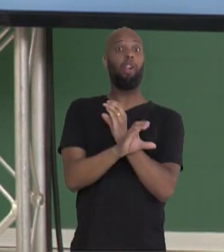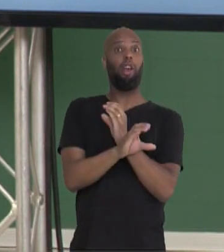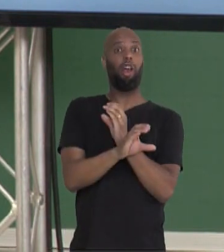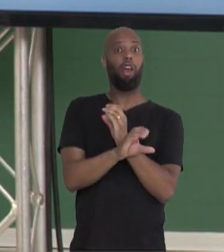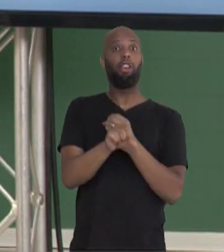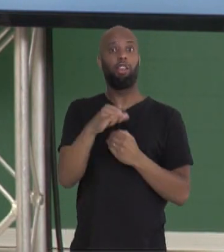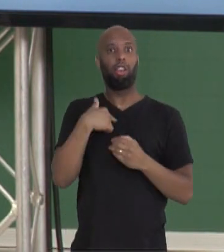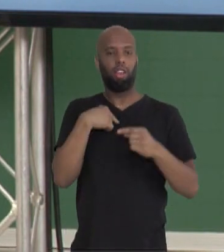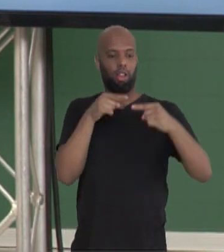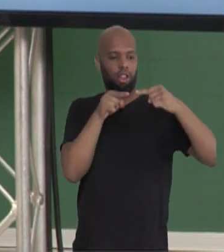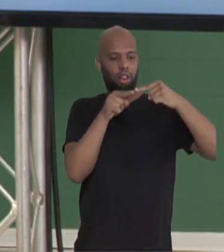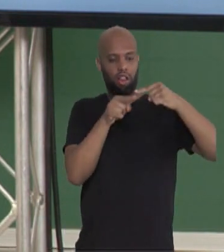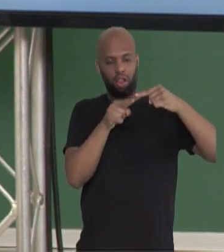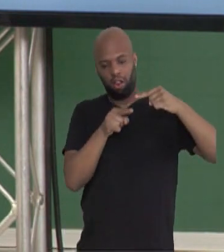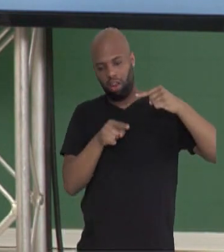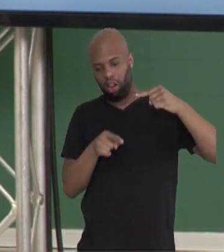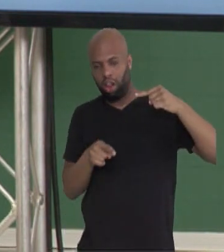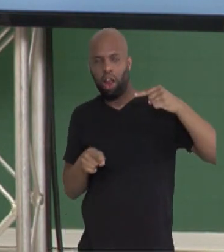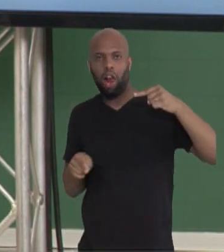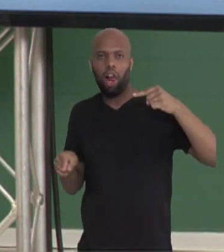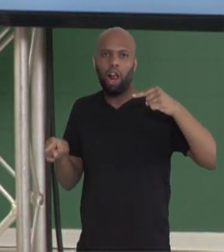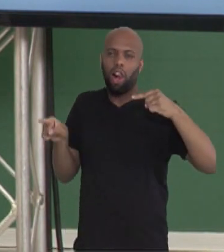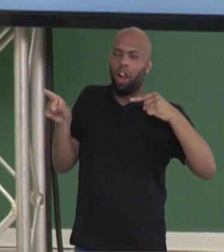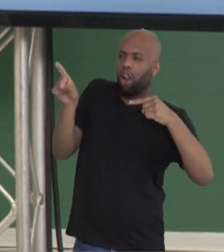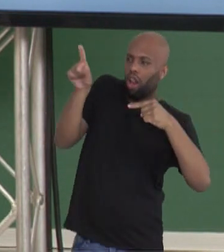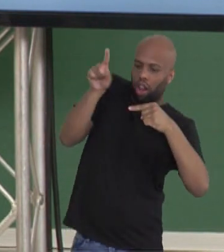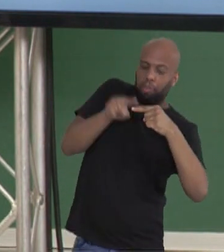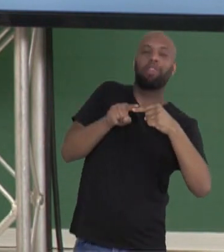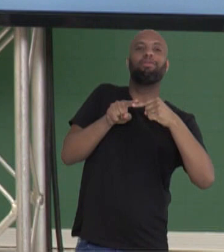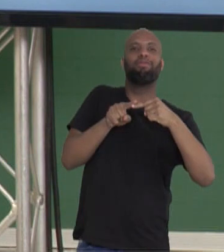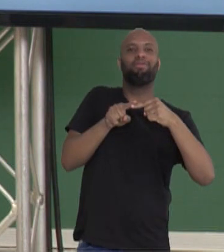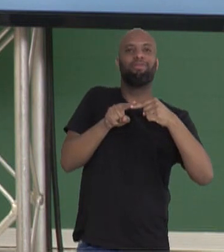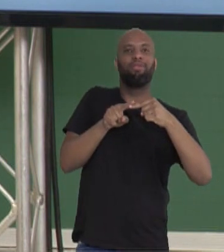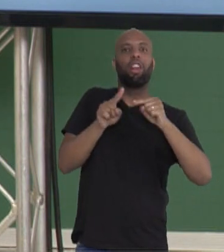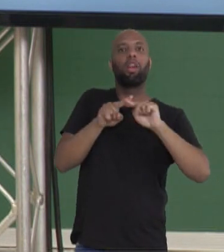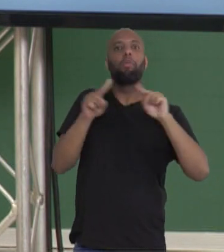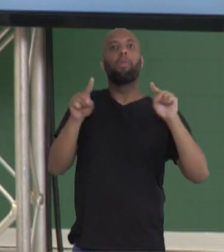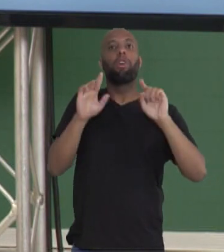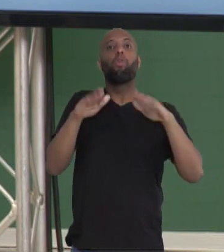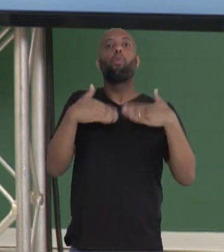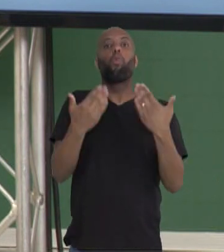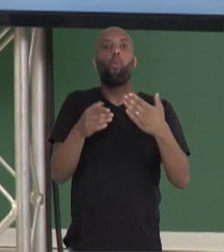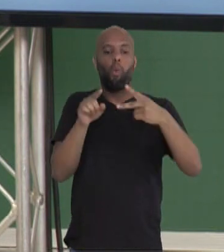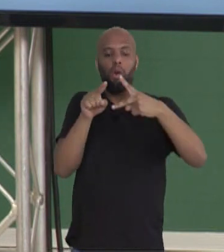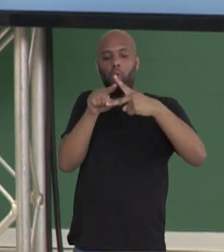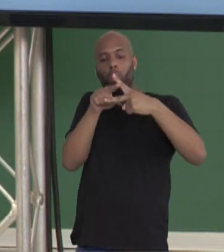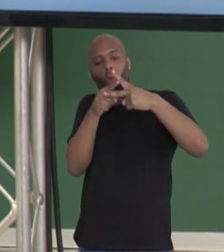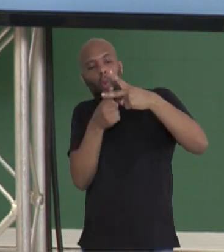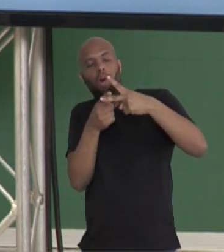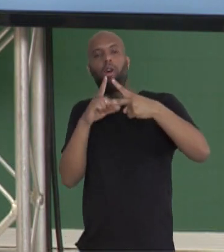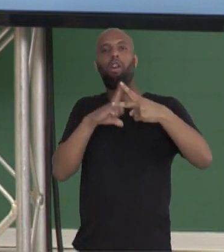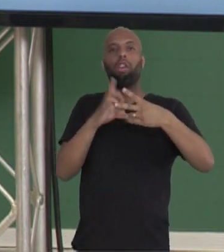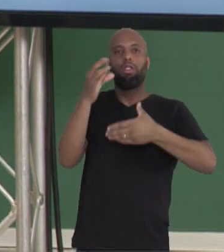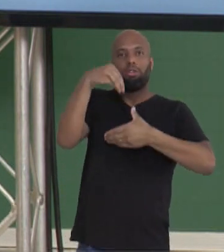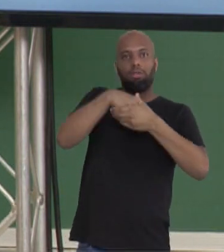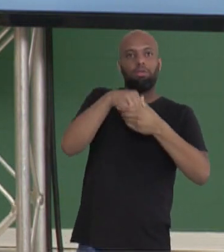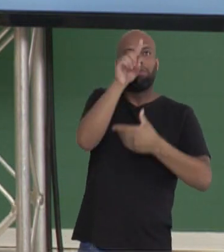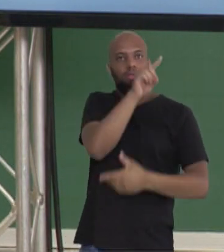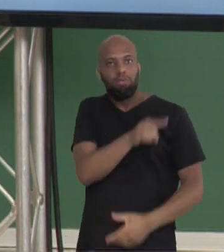no círculo trigonométrico, quanto que a gente caminhou, né? Qual que vai ser o ângulo marcado dentro da